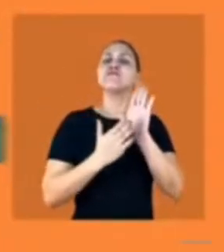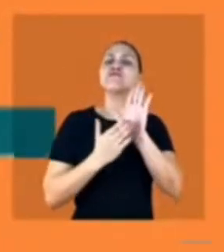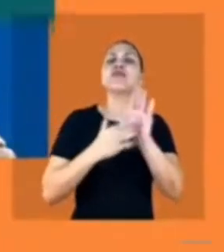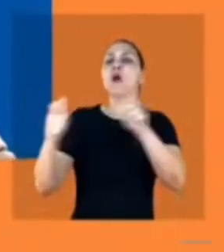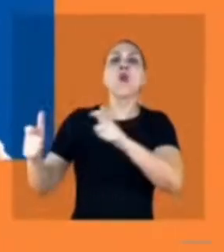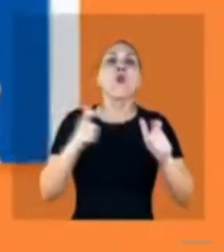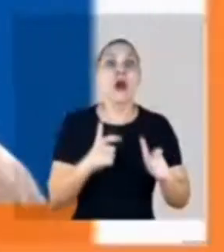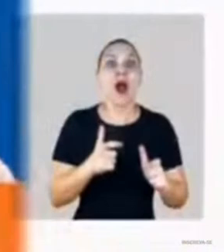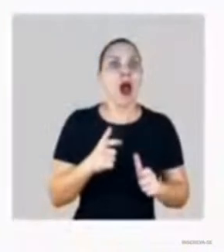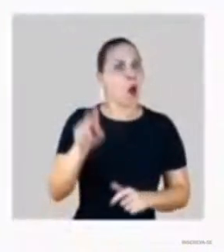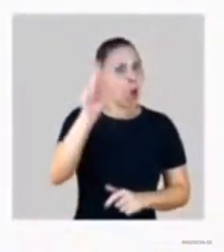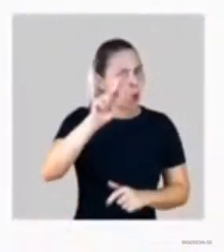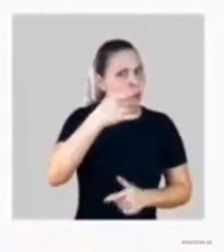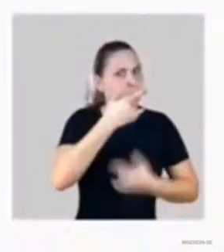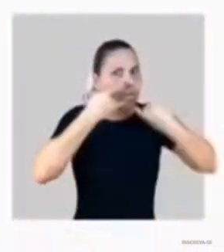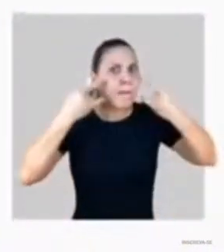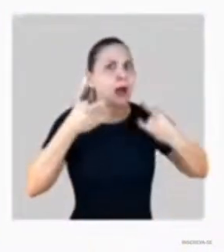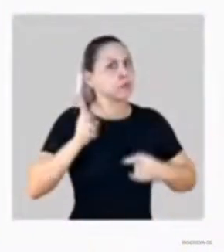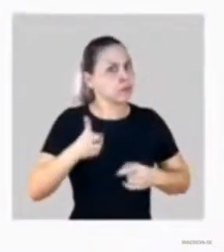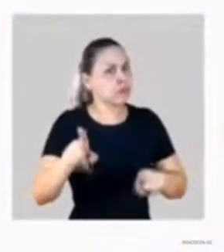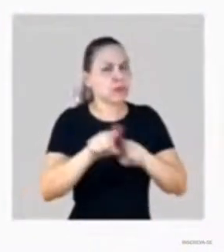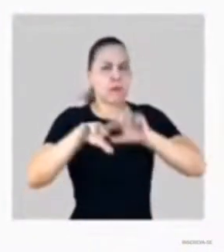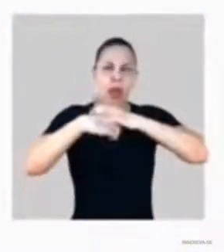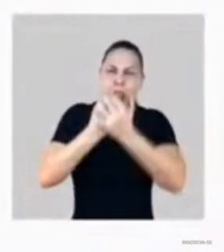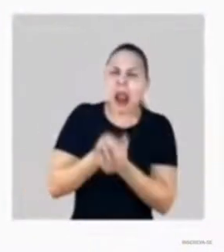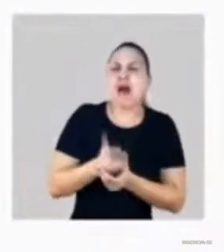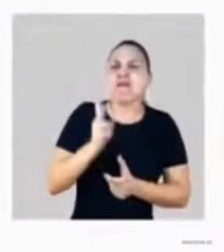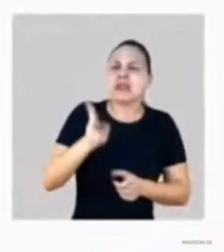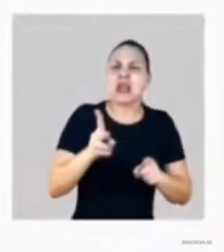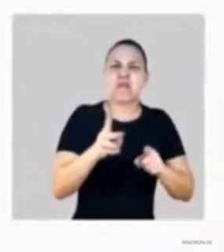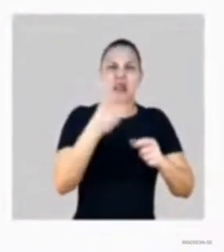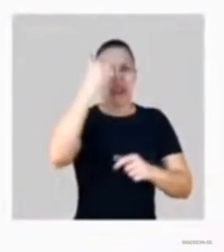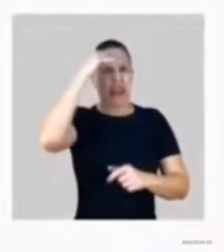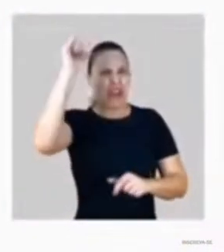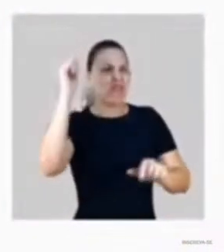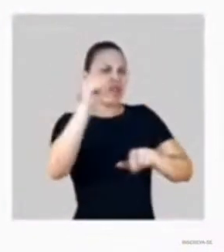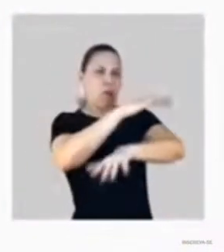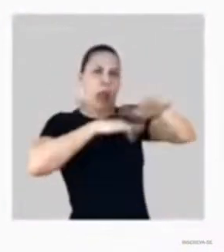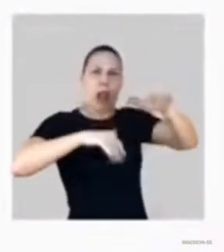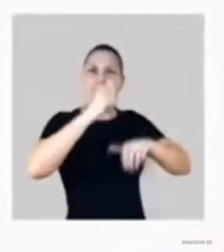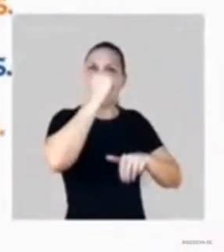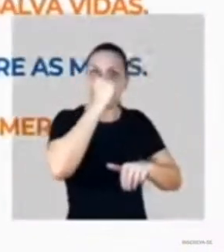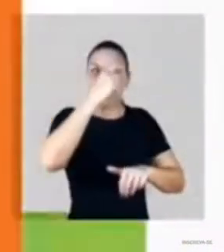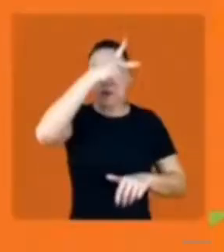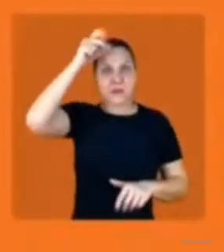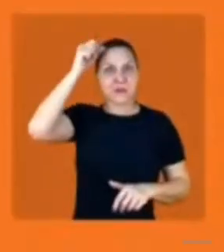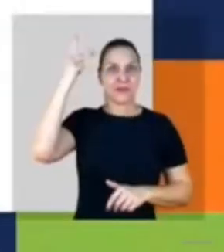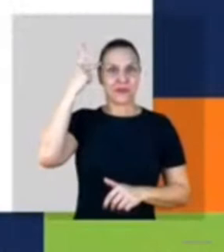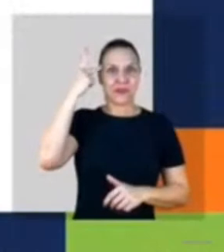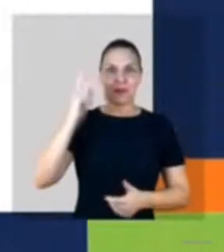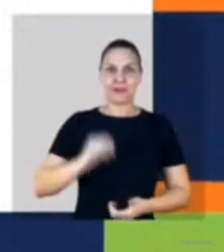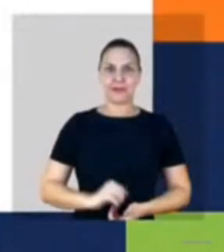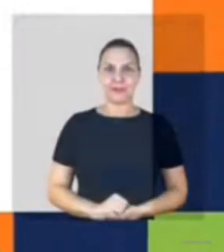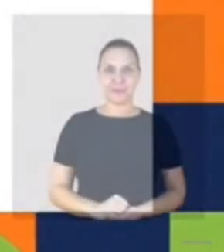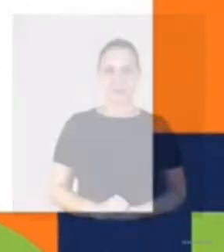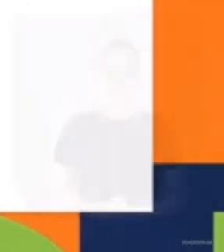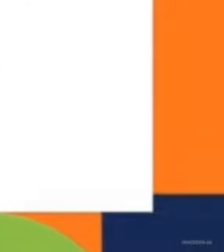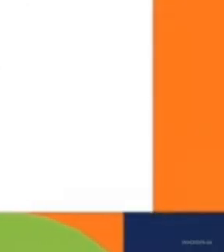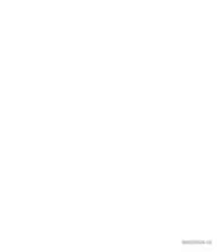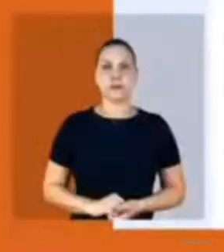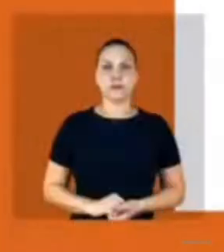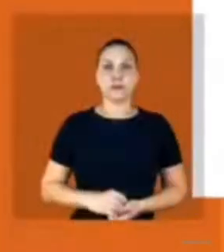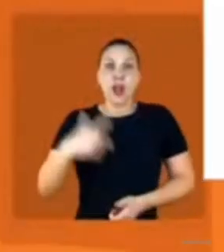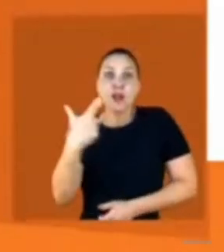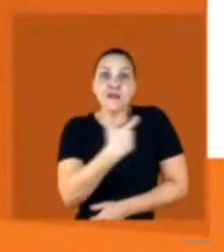se esqueça, use máscara sempre, lave sempre as mãos e evite aglomerações. Prefeitura de São